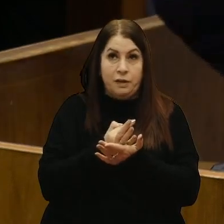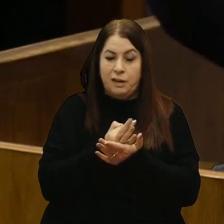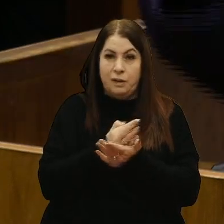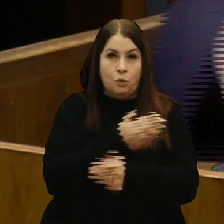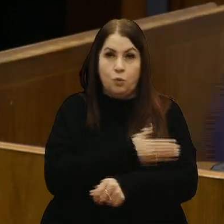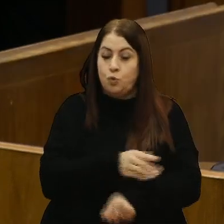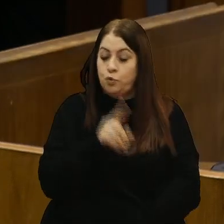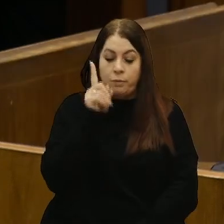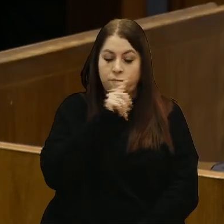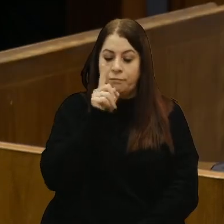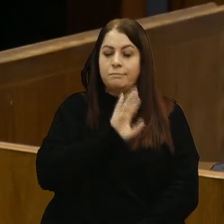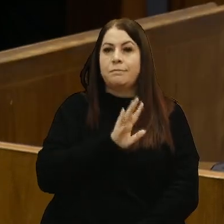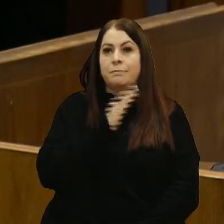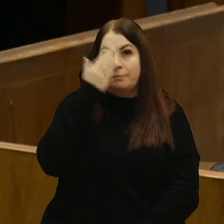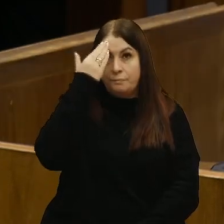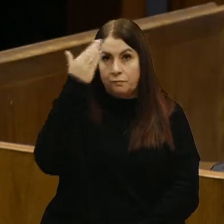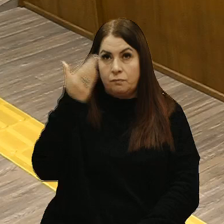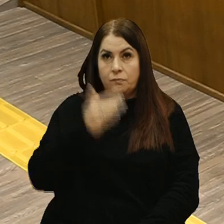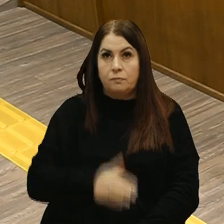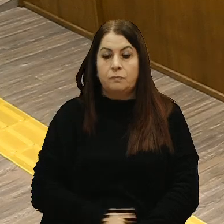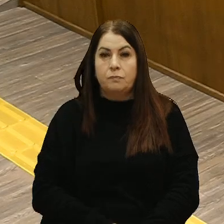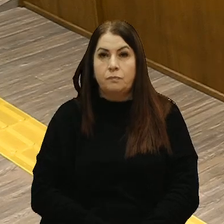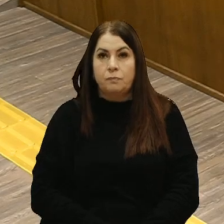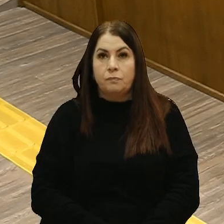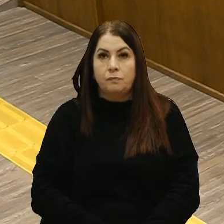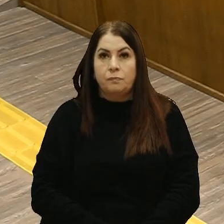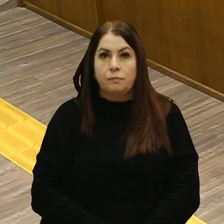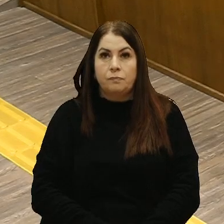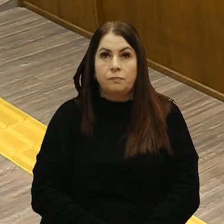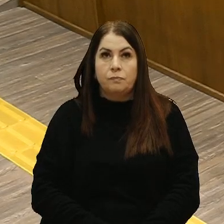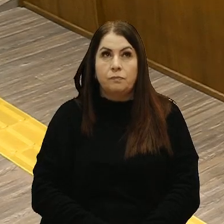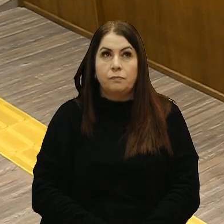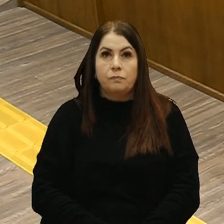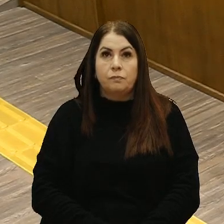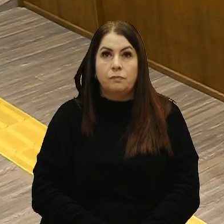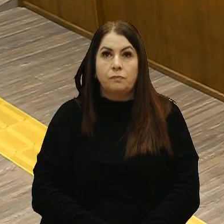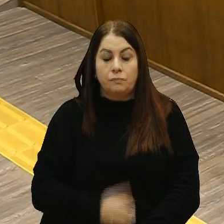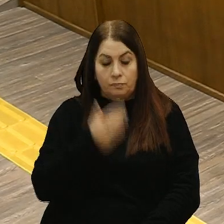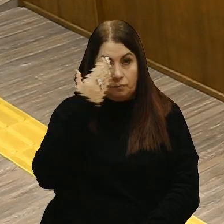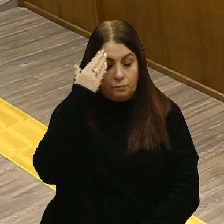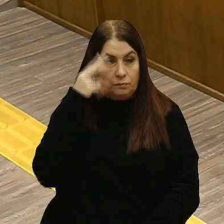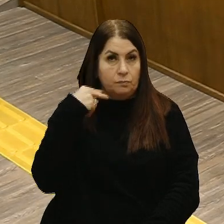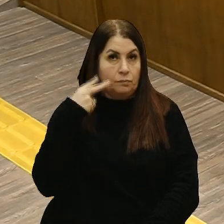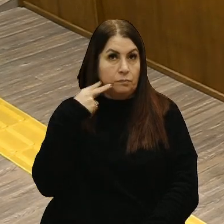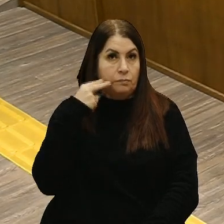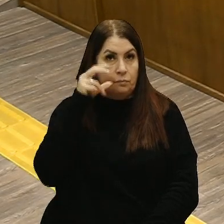costuma falhar. Muito obrigada. Obrigado, vereadora Sandra Boneto.